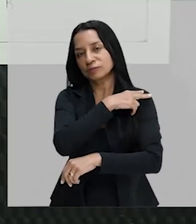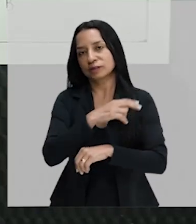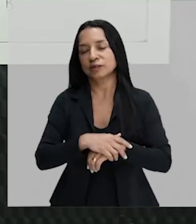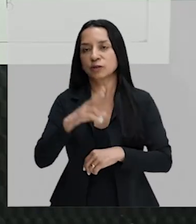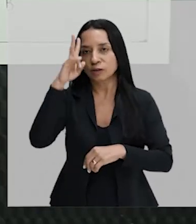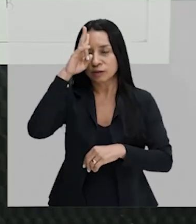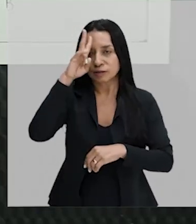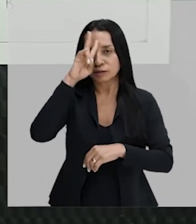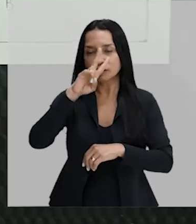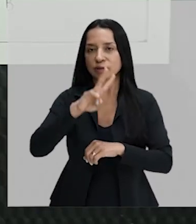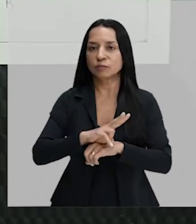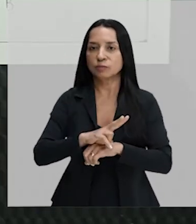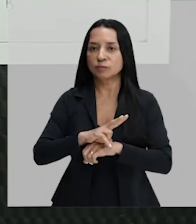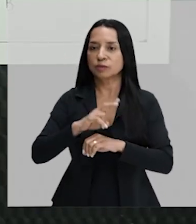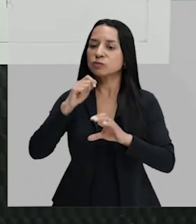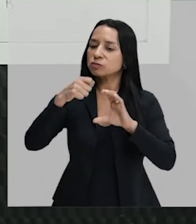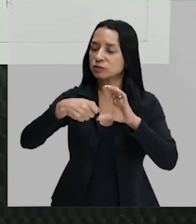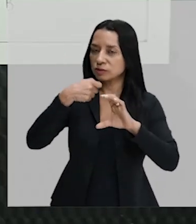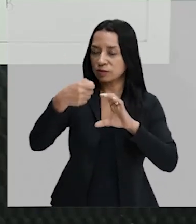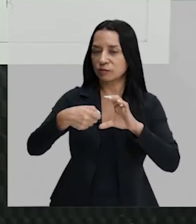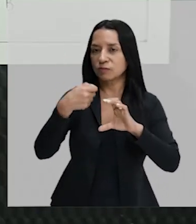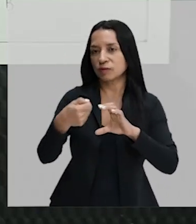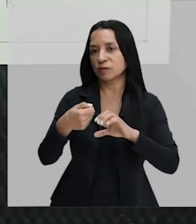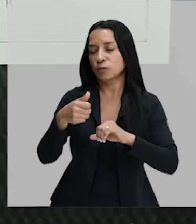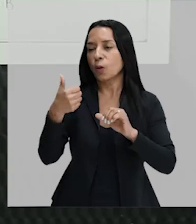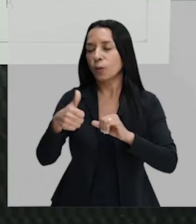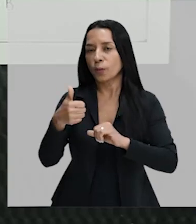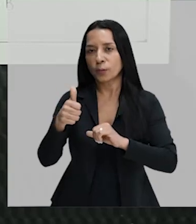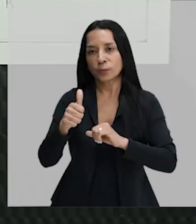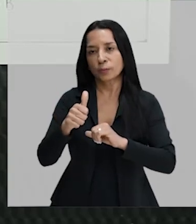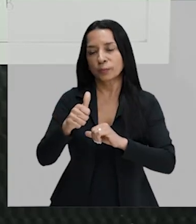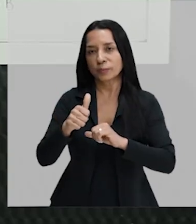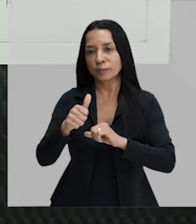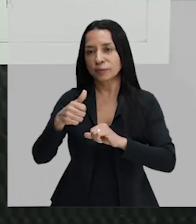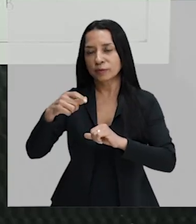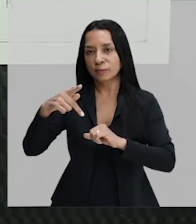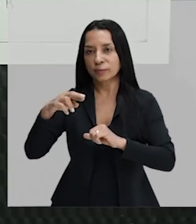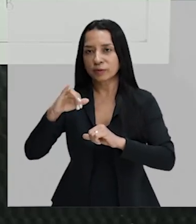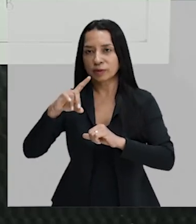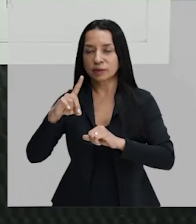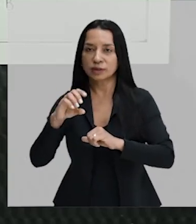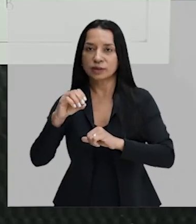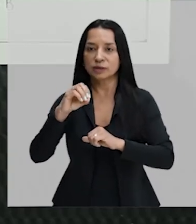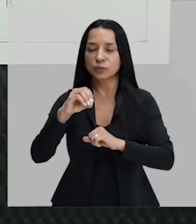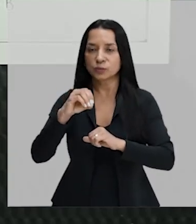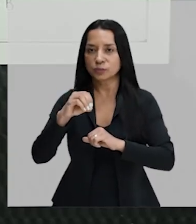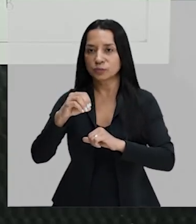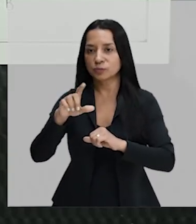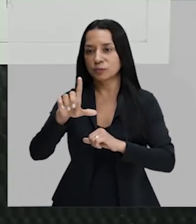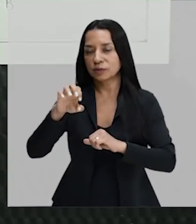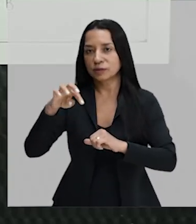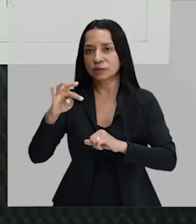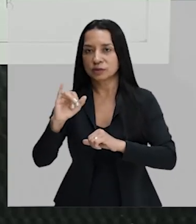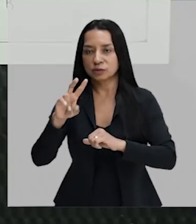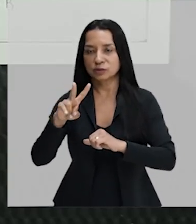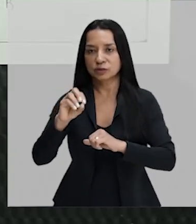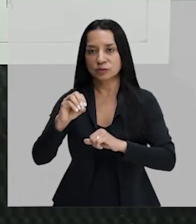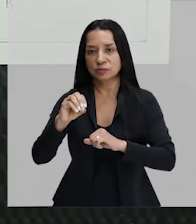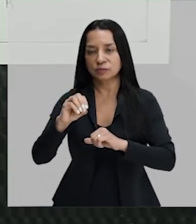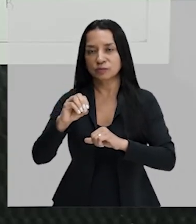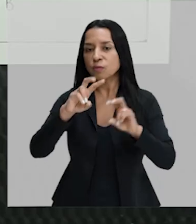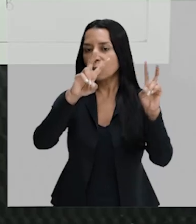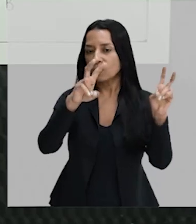que a gente está gravando as aulas do primeiro período letivo, né? E nosso assunto inicial é matrizes, né? O estudo